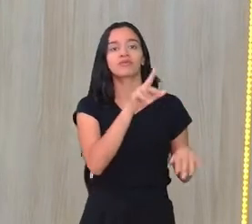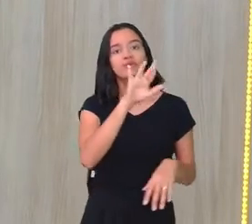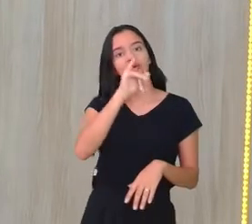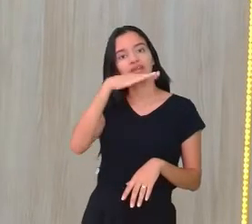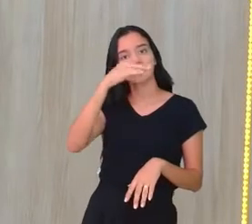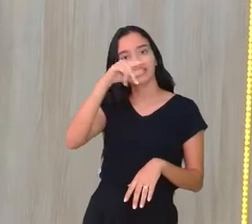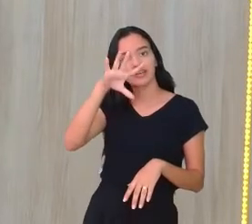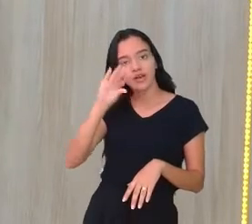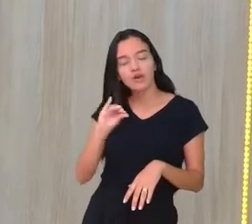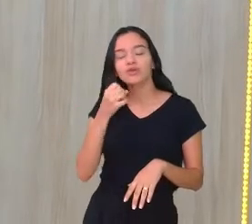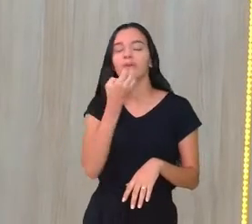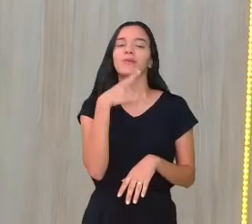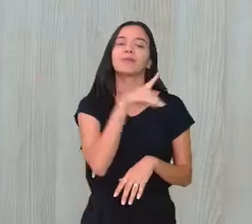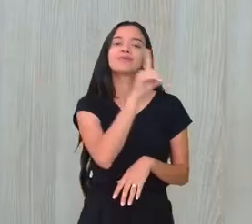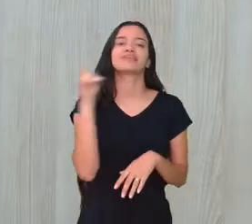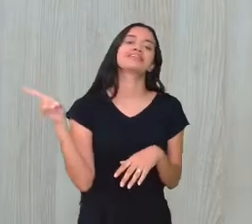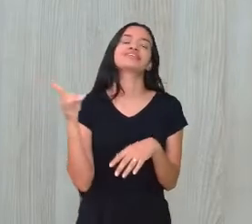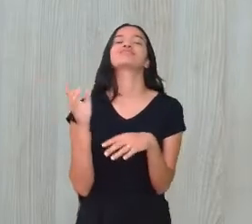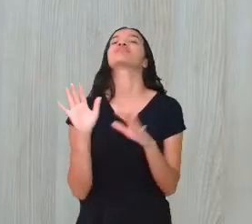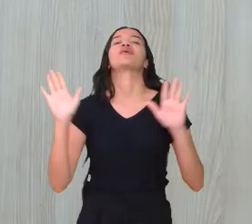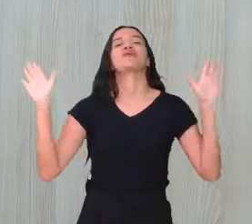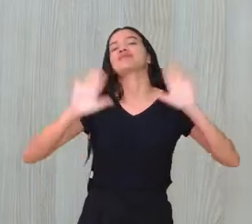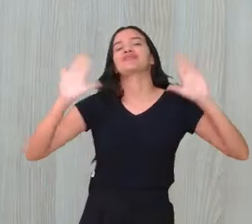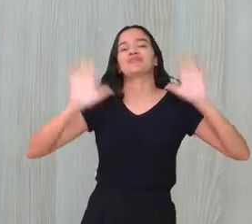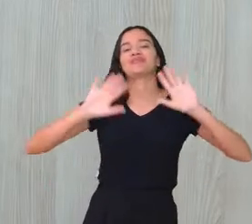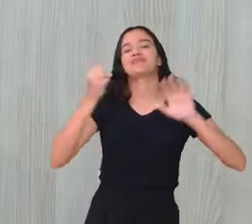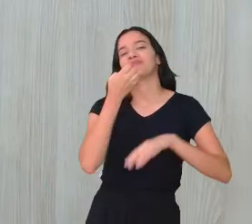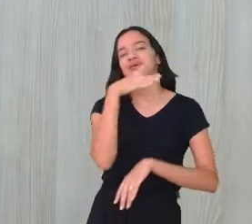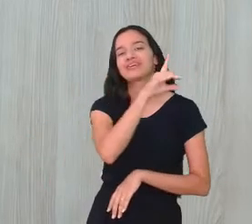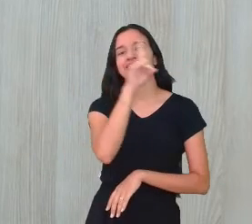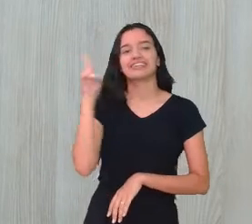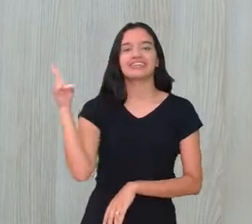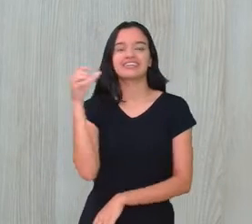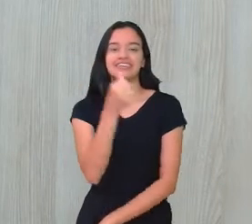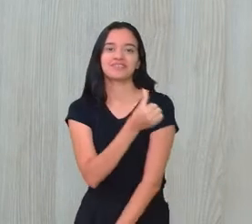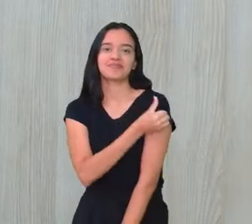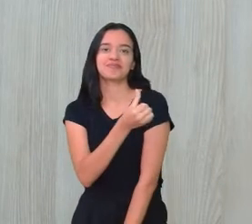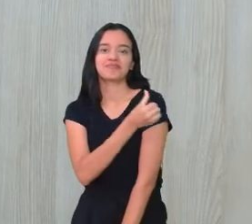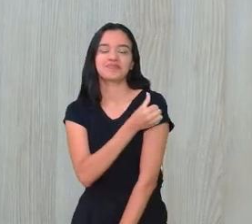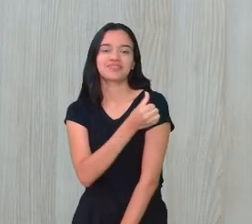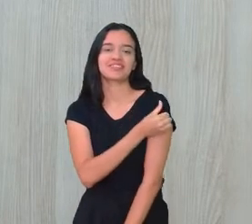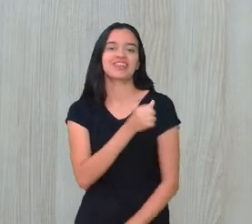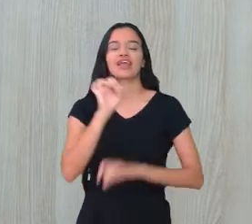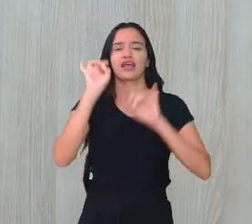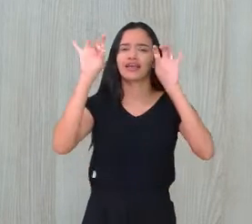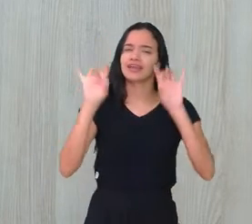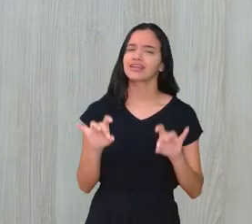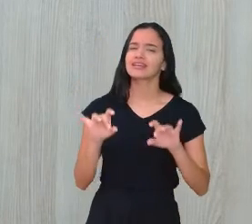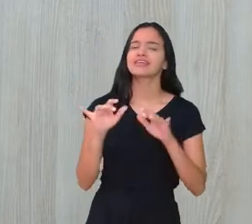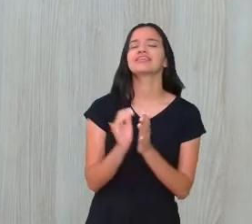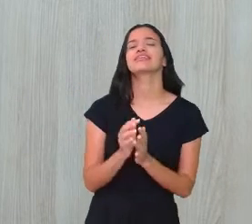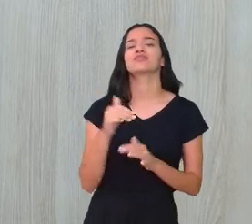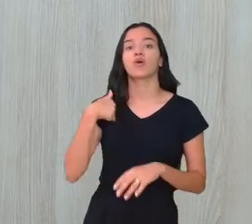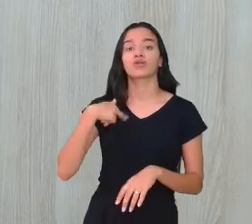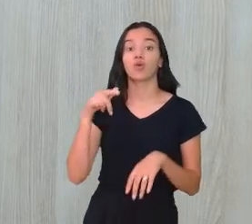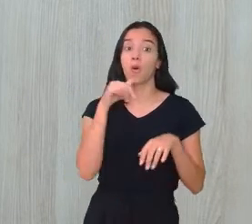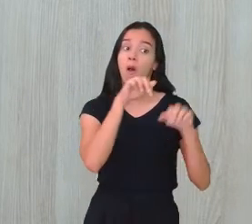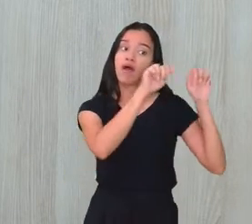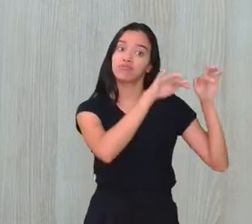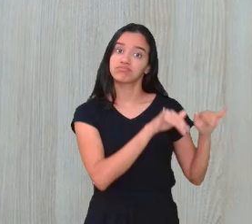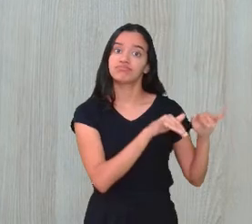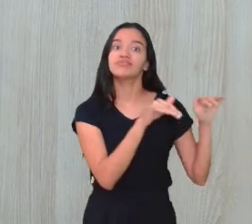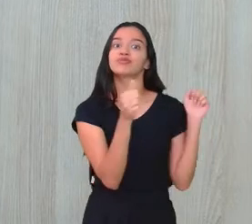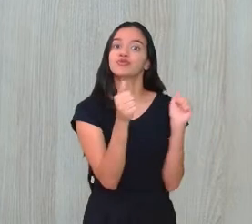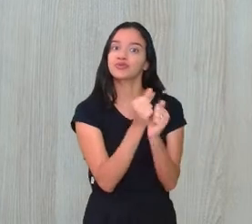Ricardo. Dá o teu bom dia pra galera. Bom dia, sexto ano, bom dia, queridos. Ricardinho tá aqui com vocês, hein? Tô esperando aí